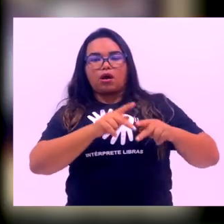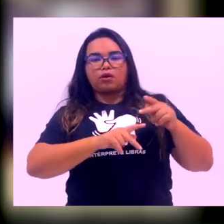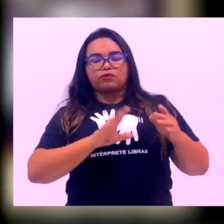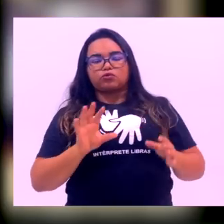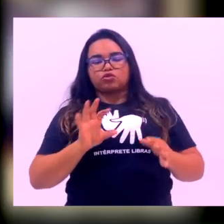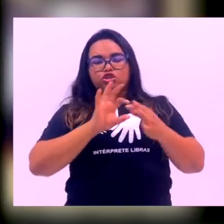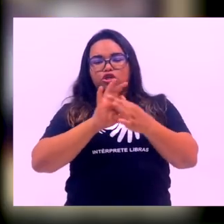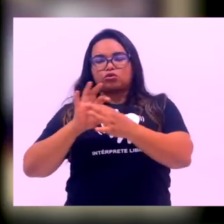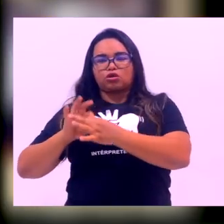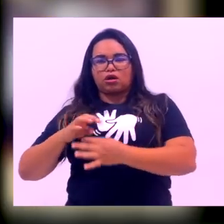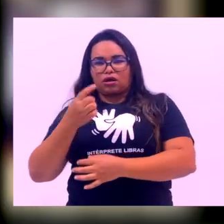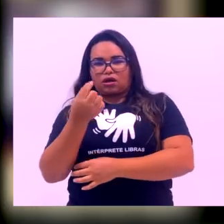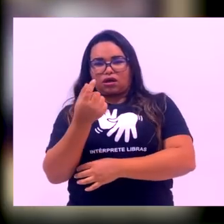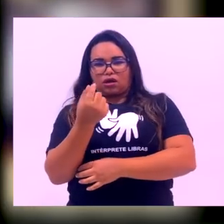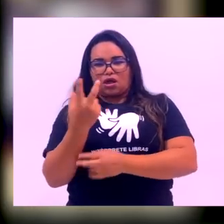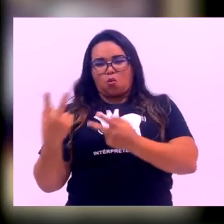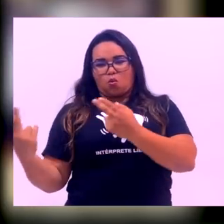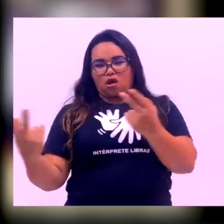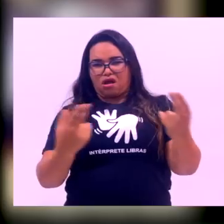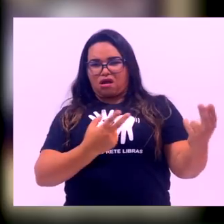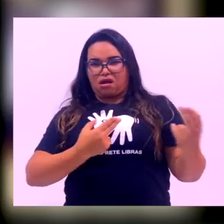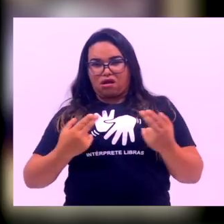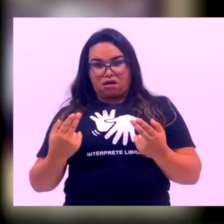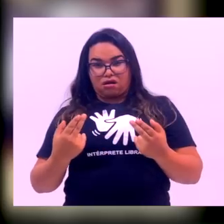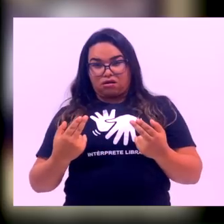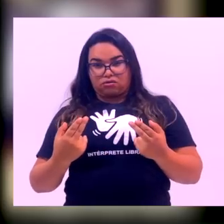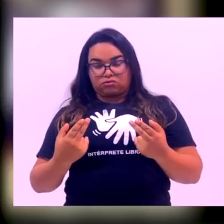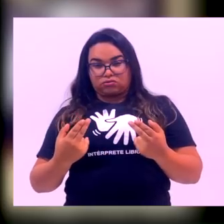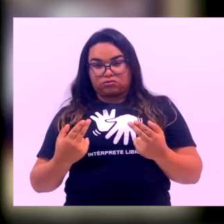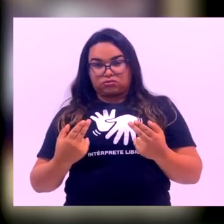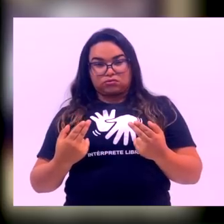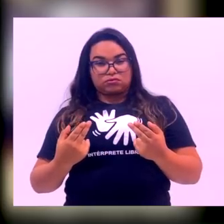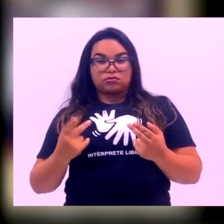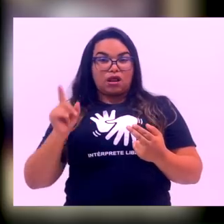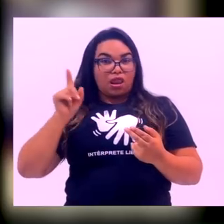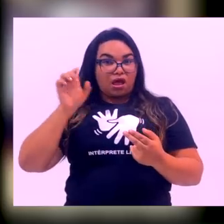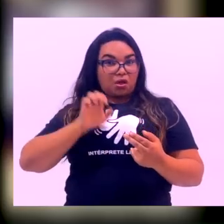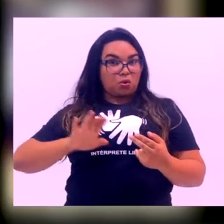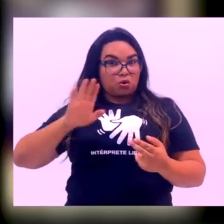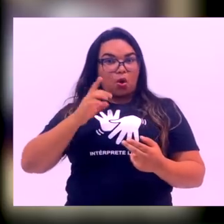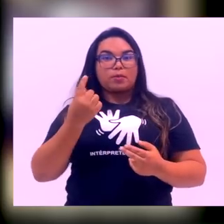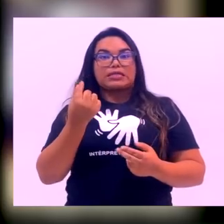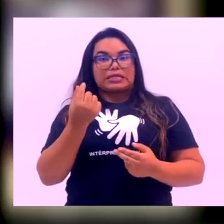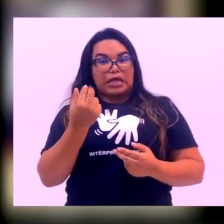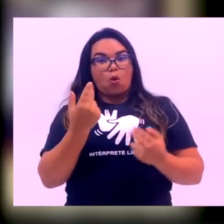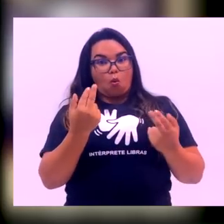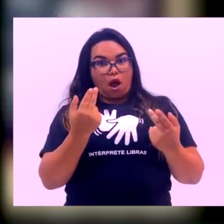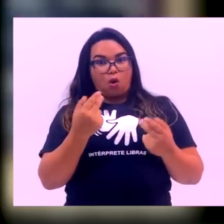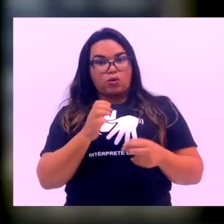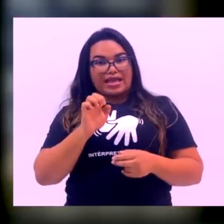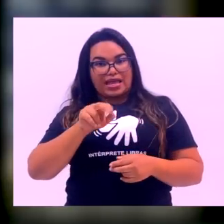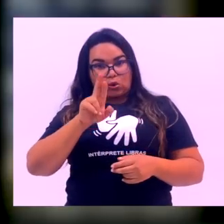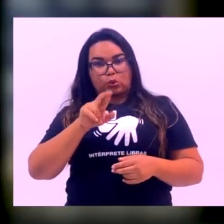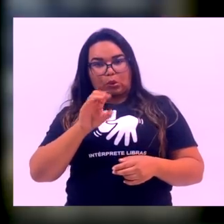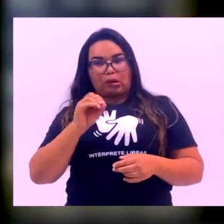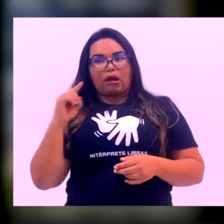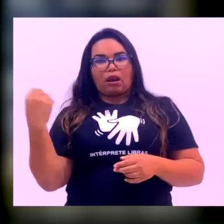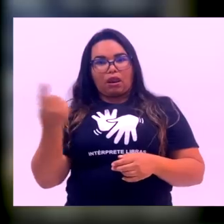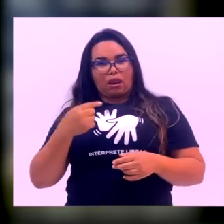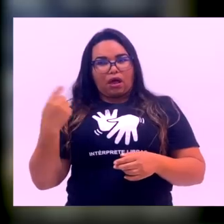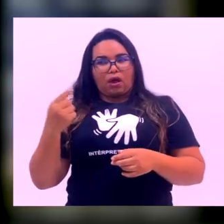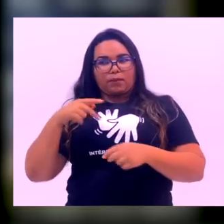monetária. Mar de problemas. A moeda atrapalha a união da Europa. Leland Stowe